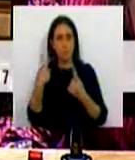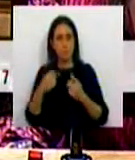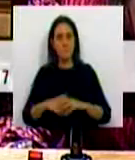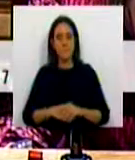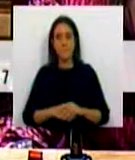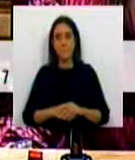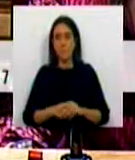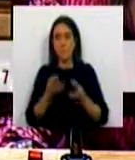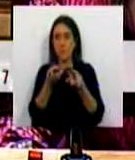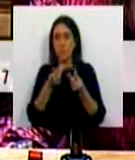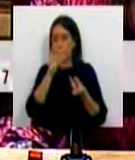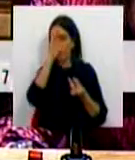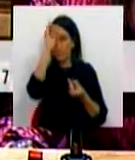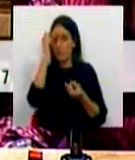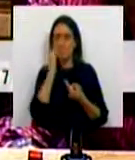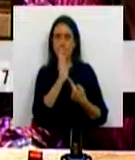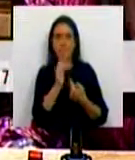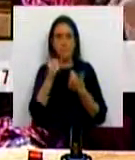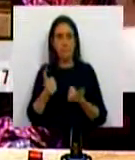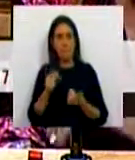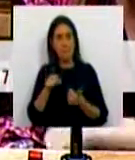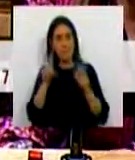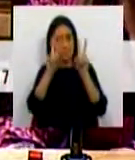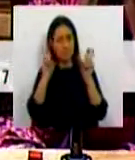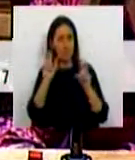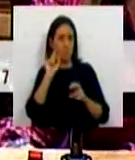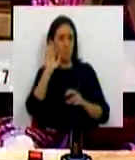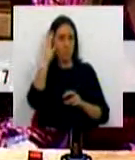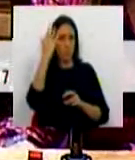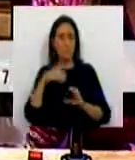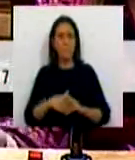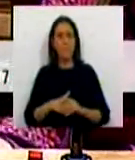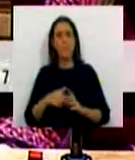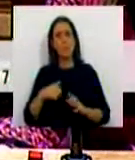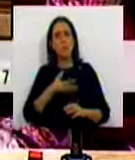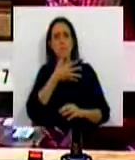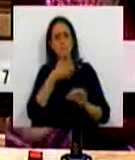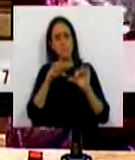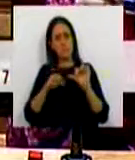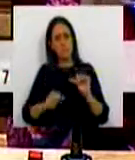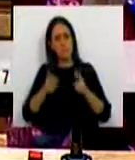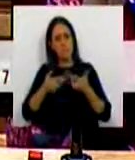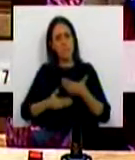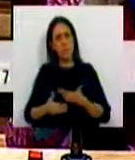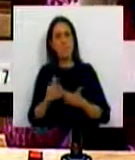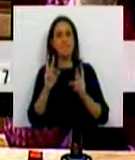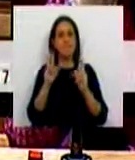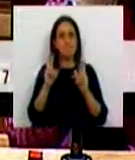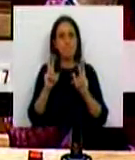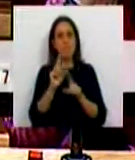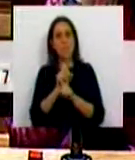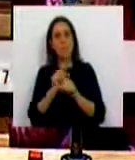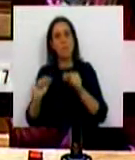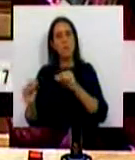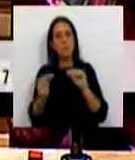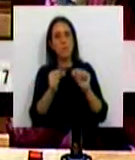de Estado reflete bem a importância da matéria. Começo esta minha intervenção manifestando o meu sincero desejo de que o debate sobre o